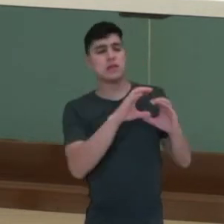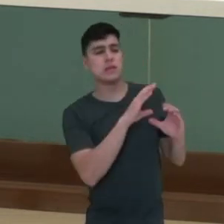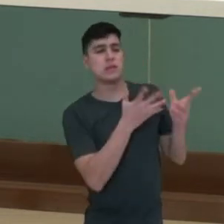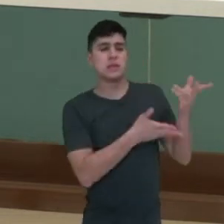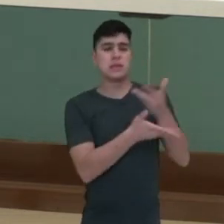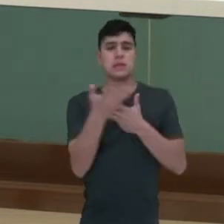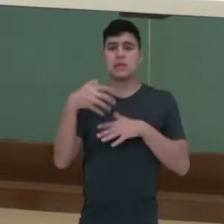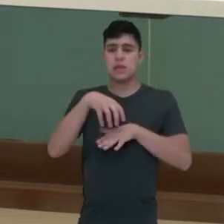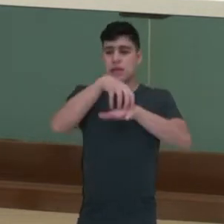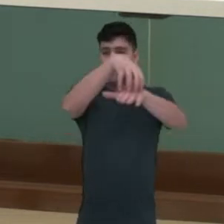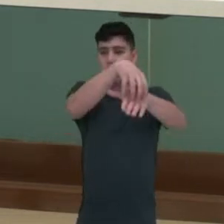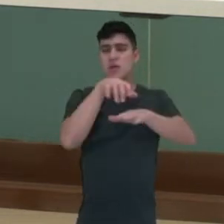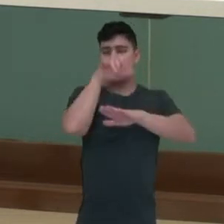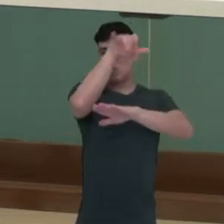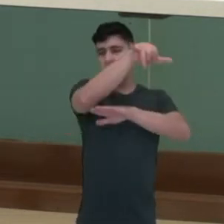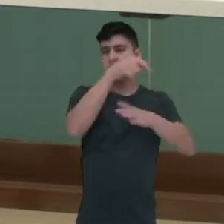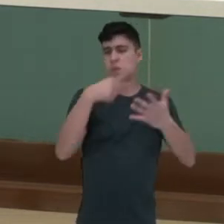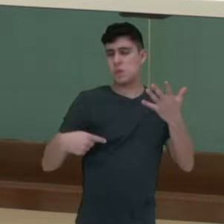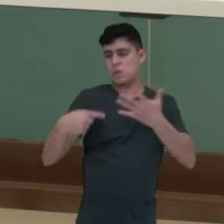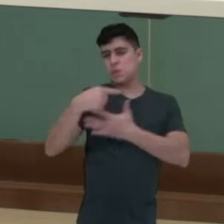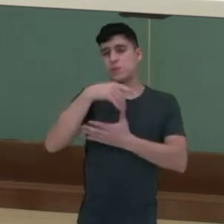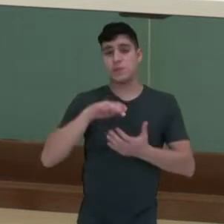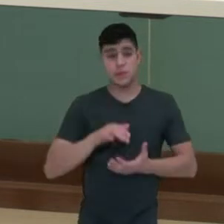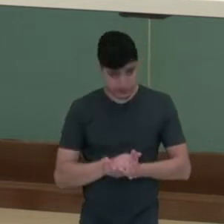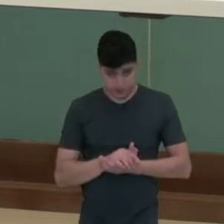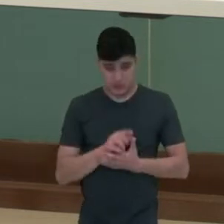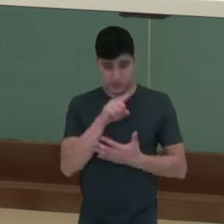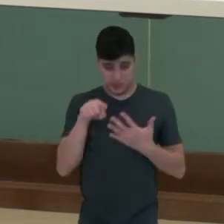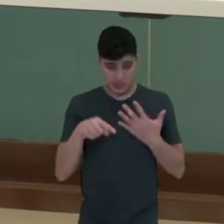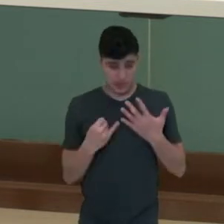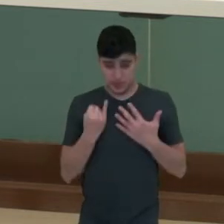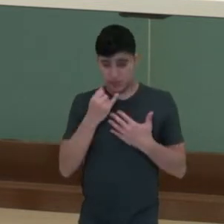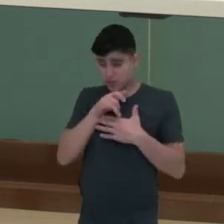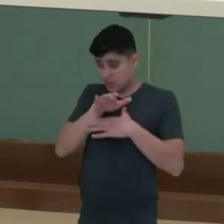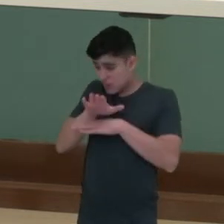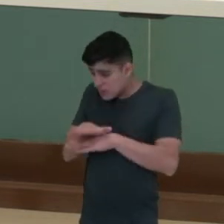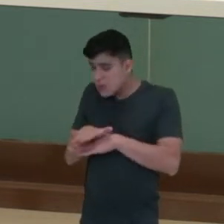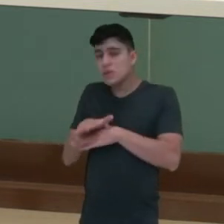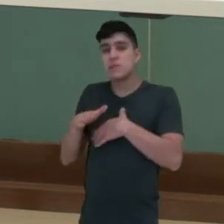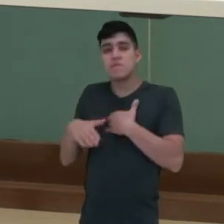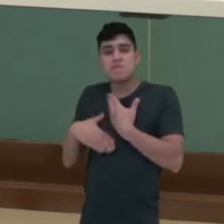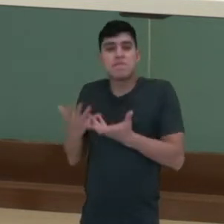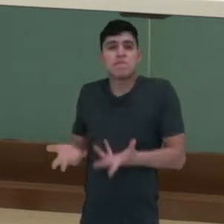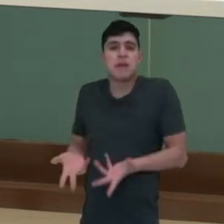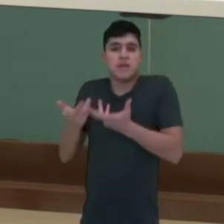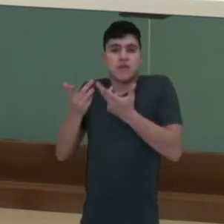telecomunicação, transporte, entre outros, que são fatores essenciais para a realização